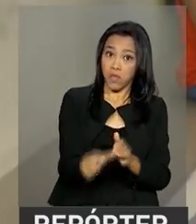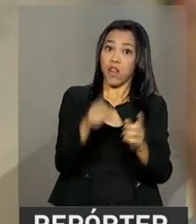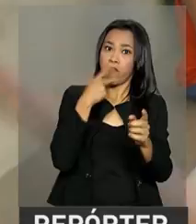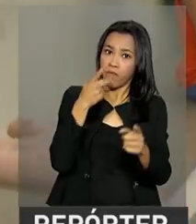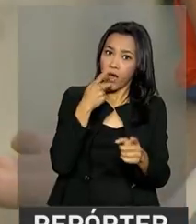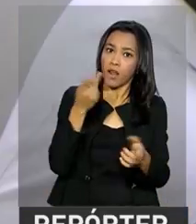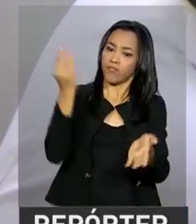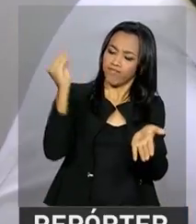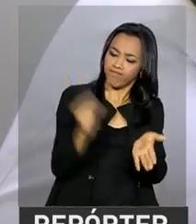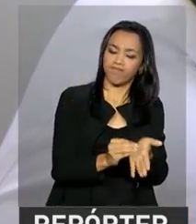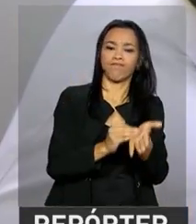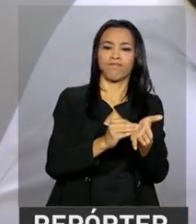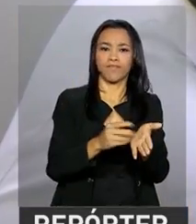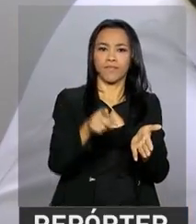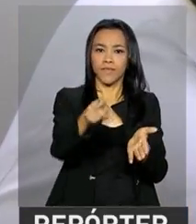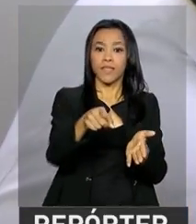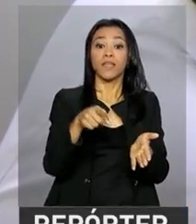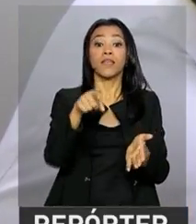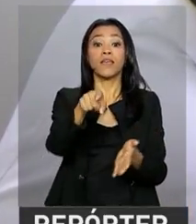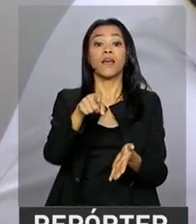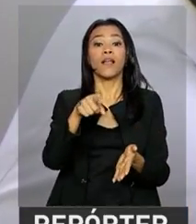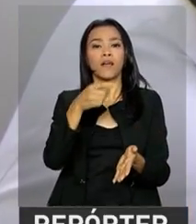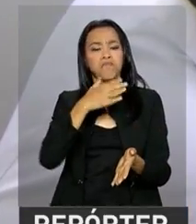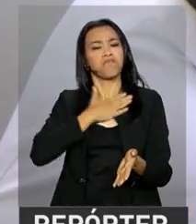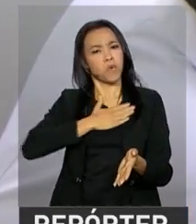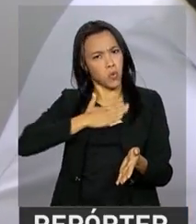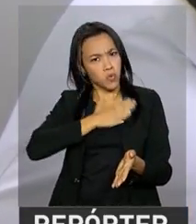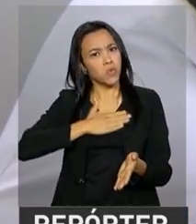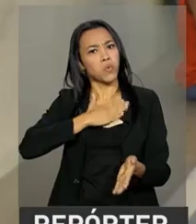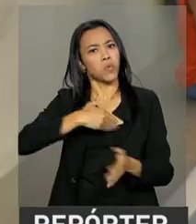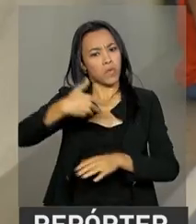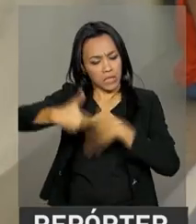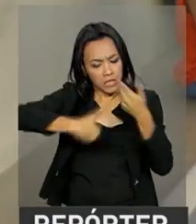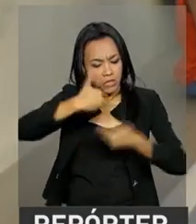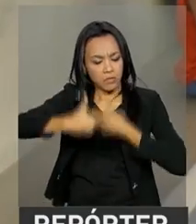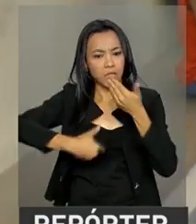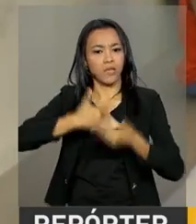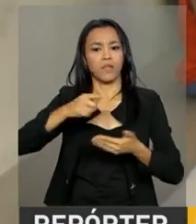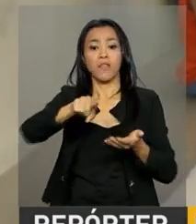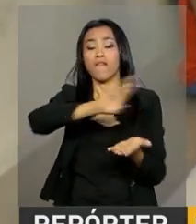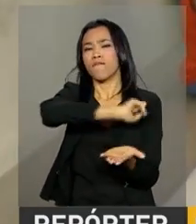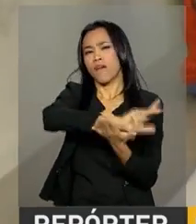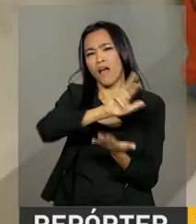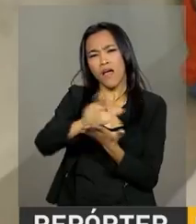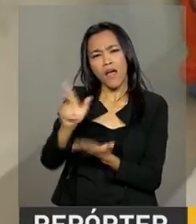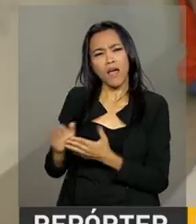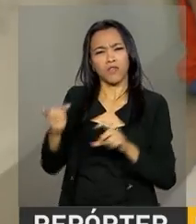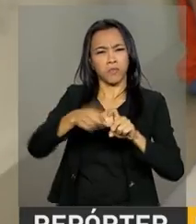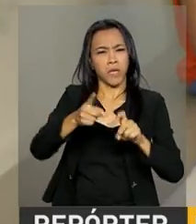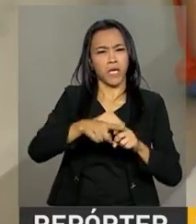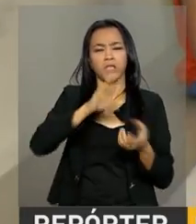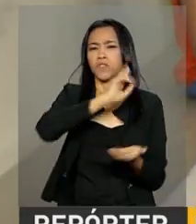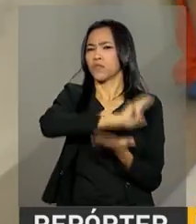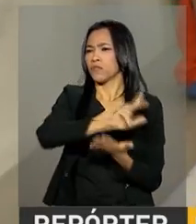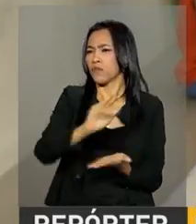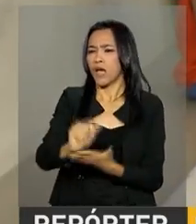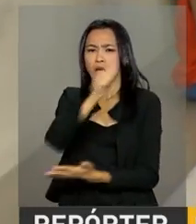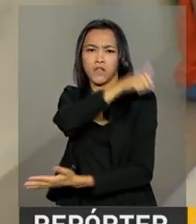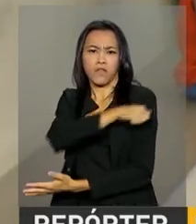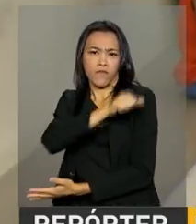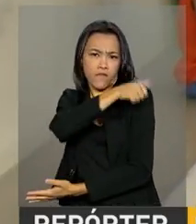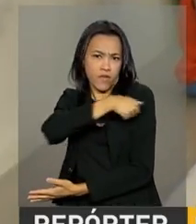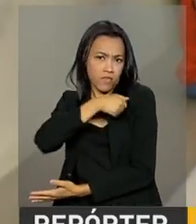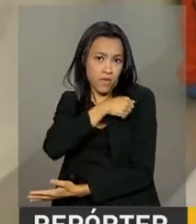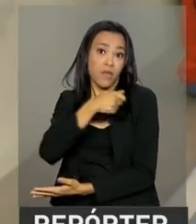questão de registrar demanda recebida com gosto pela ouvidoria vários médicos as pessoas daqui os enfermeiros trata a